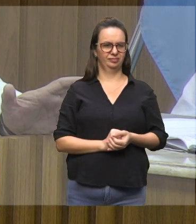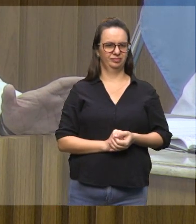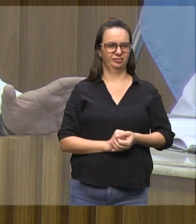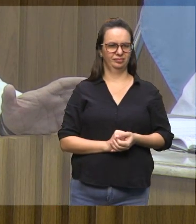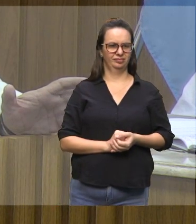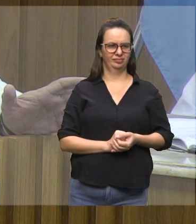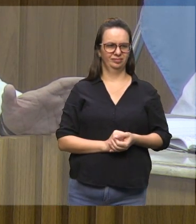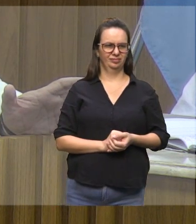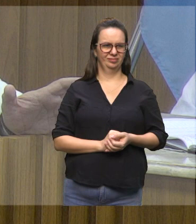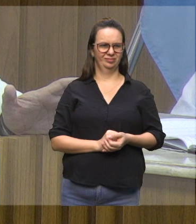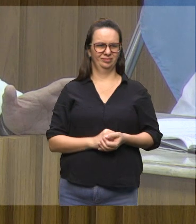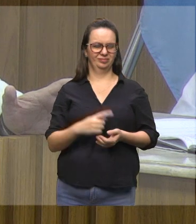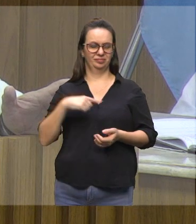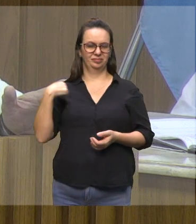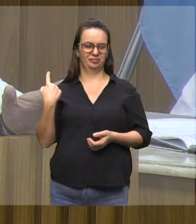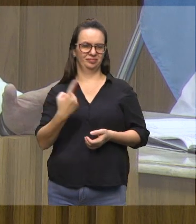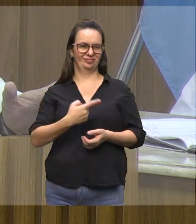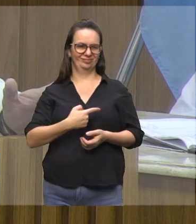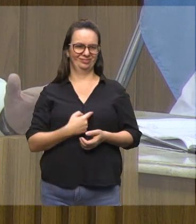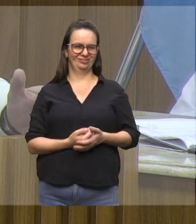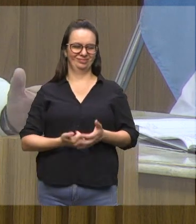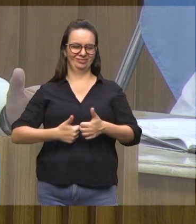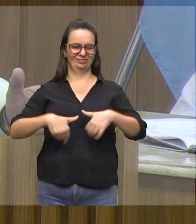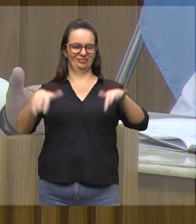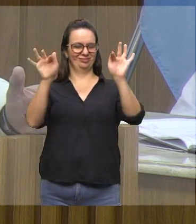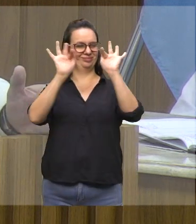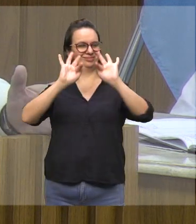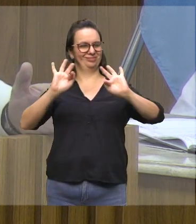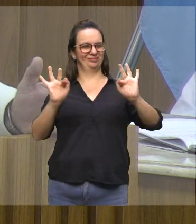E nós estamos vivendo um momento festivo,